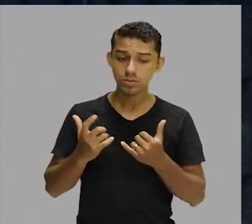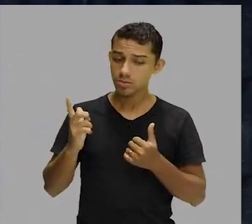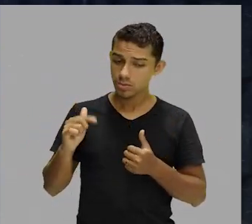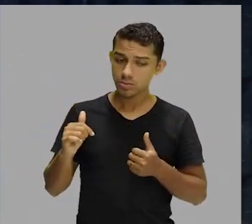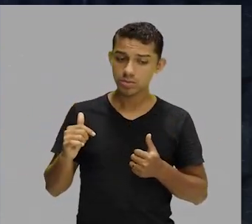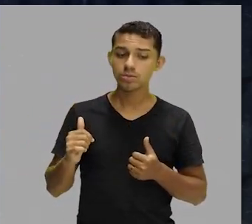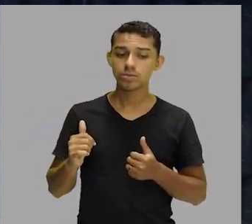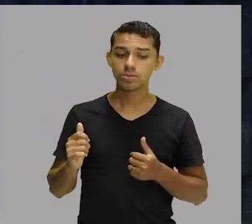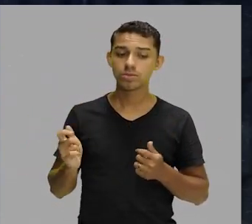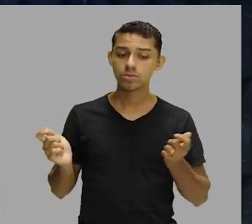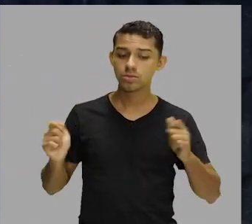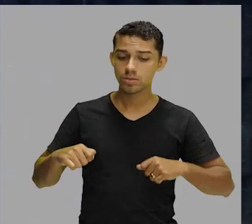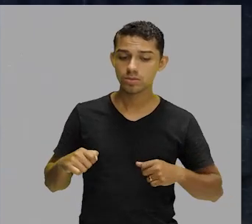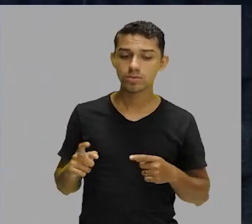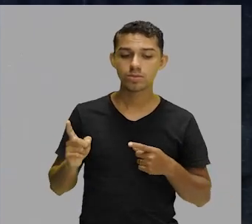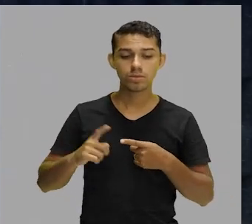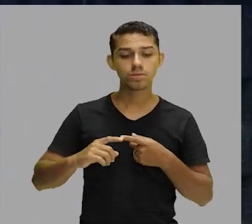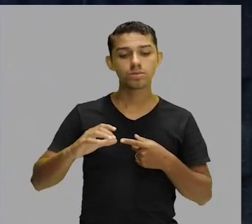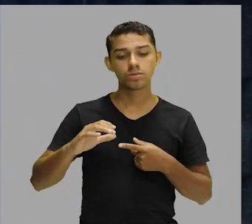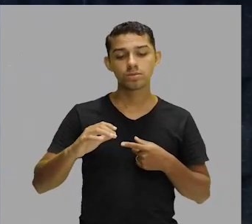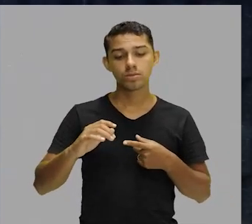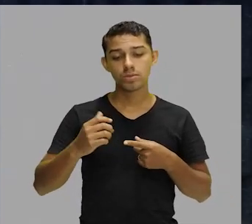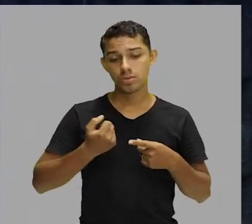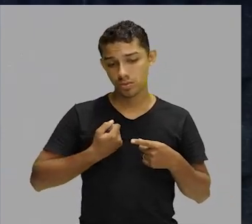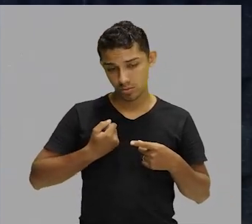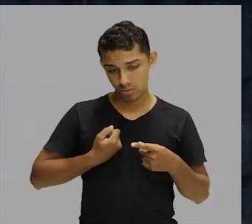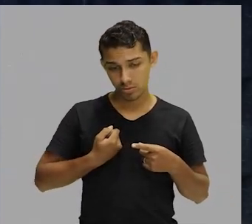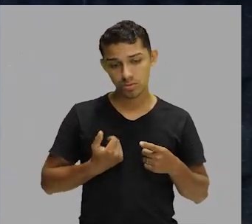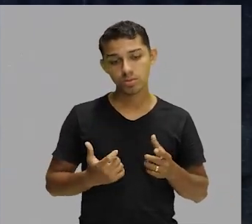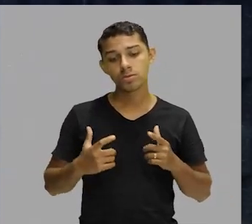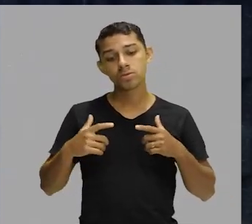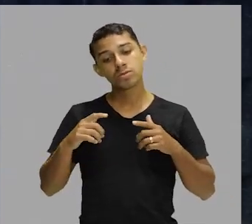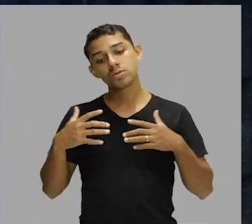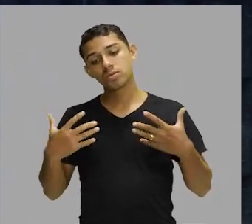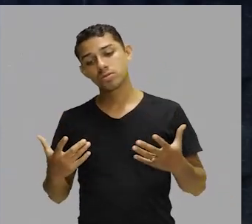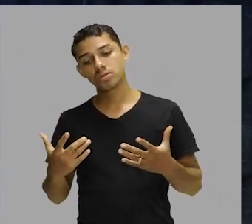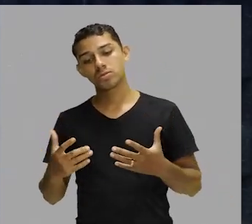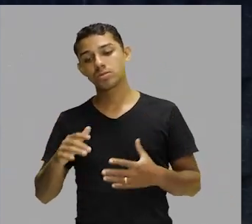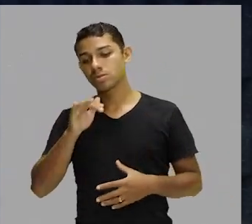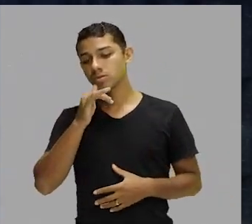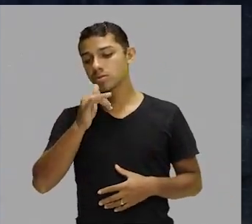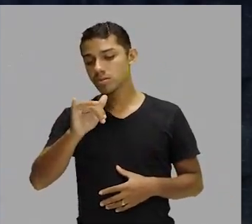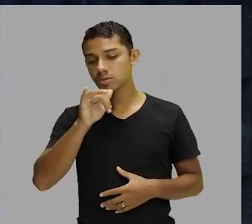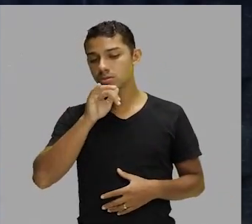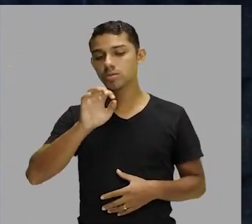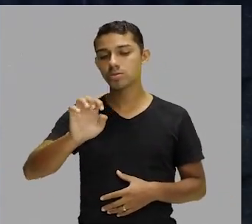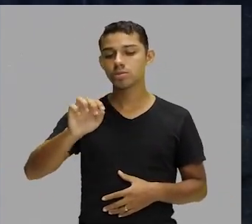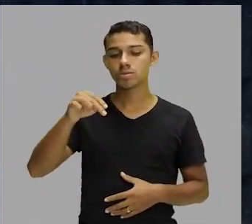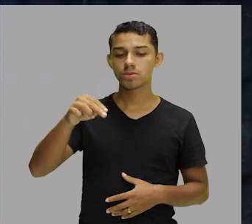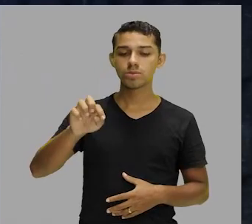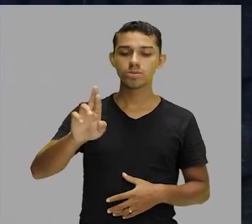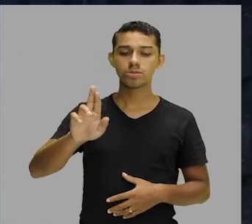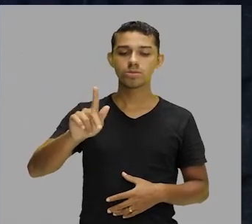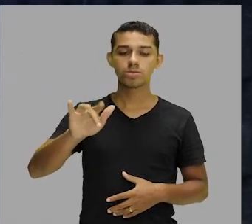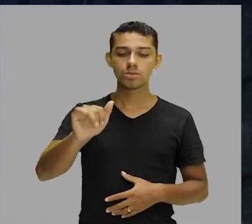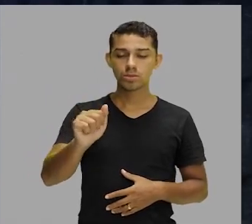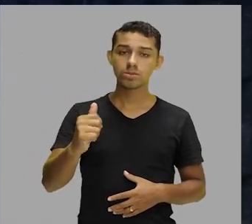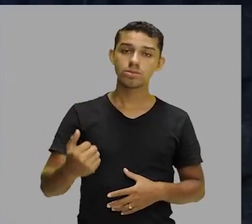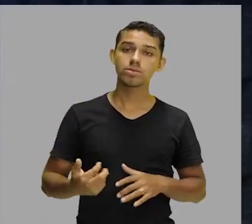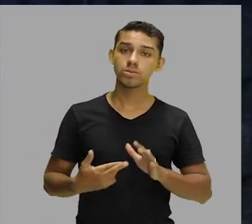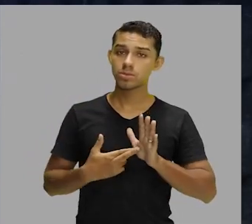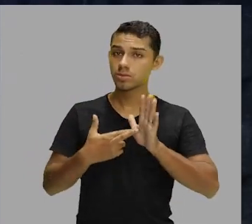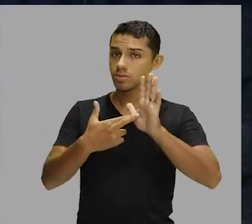pirâmides seriam pirâmides de número e pirâmide de energia, ou seja,